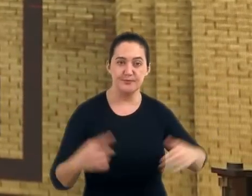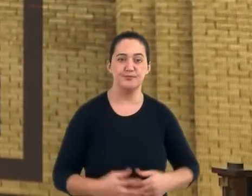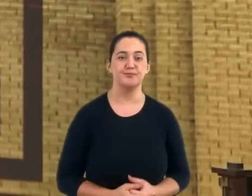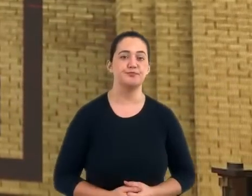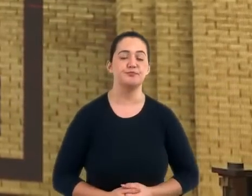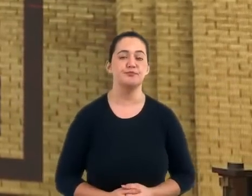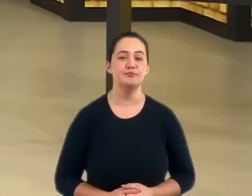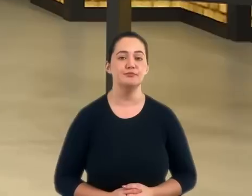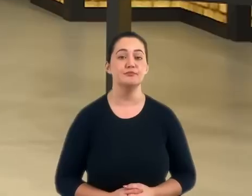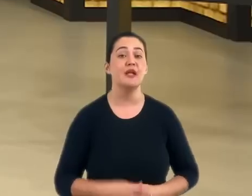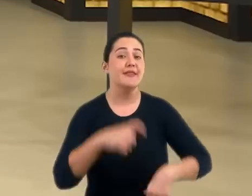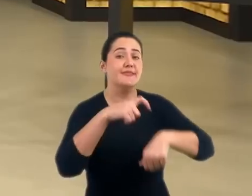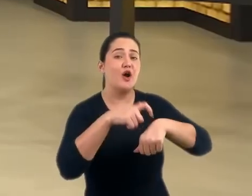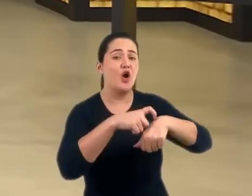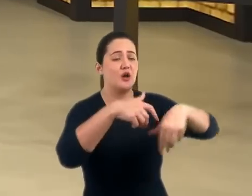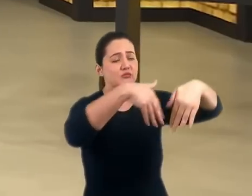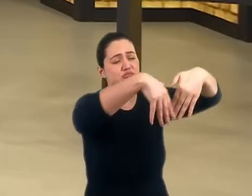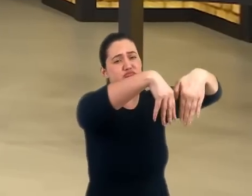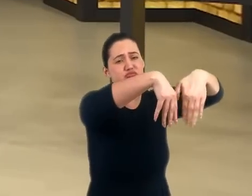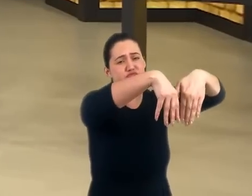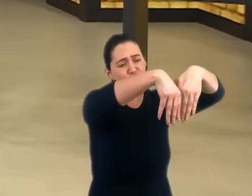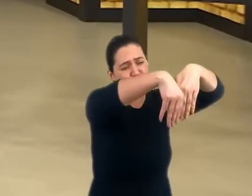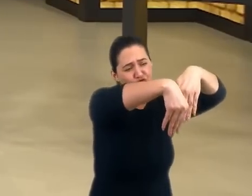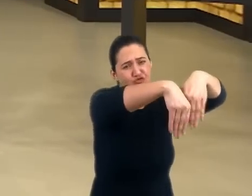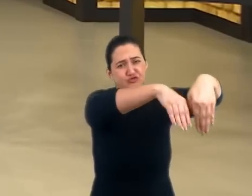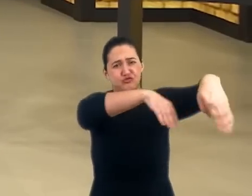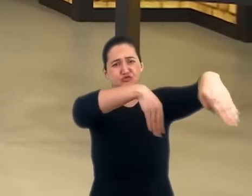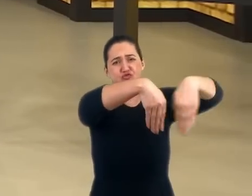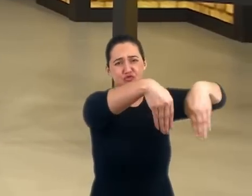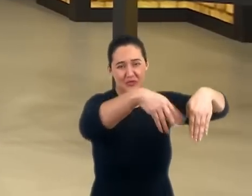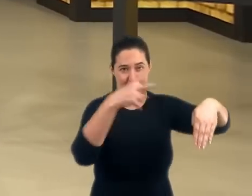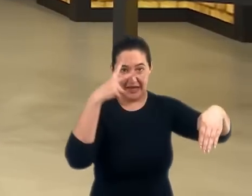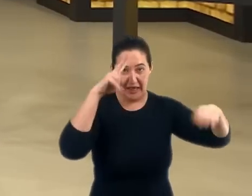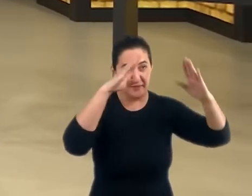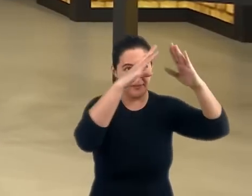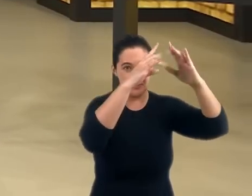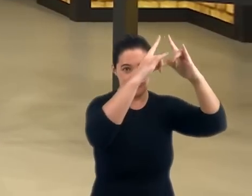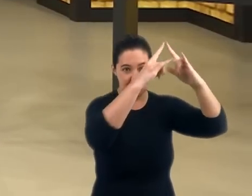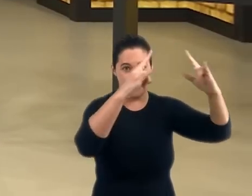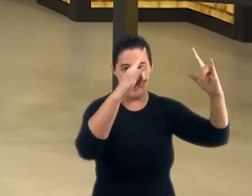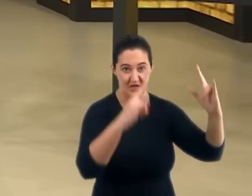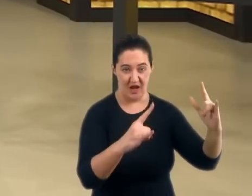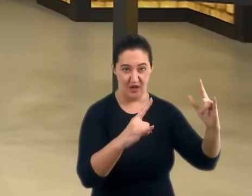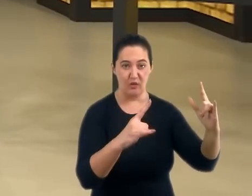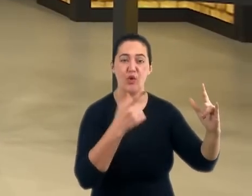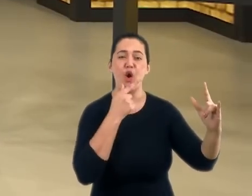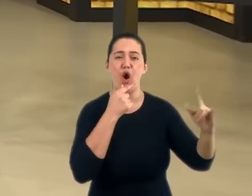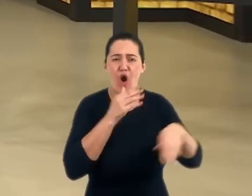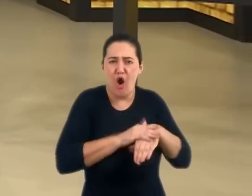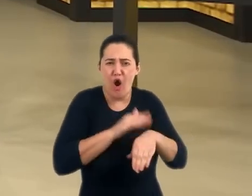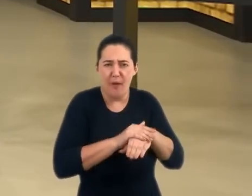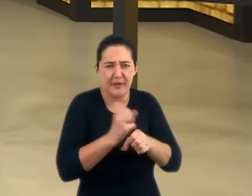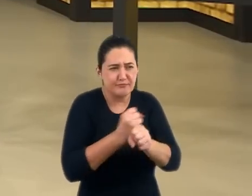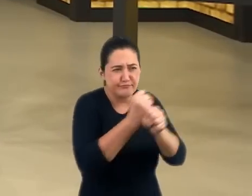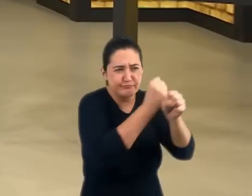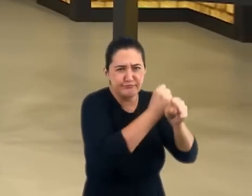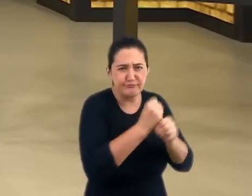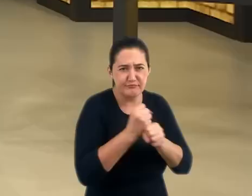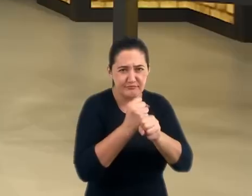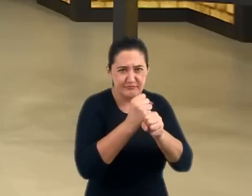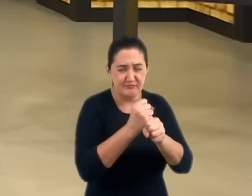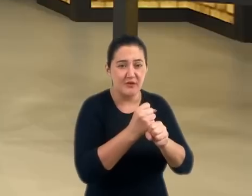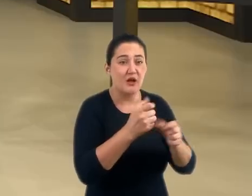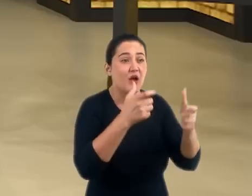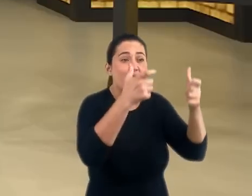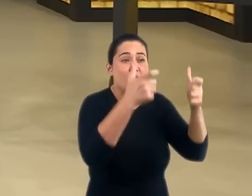templo. Ele significava que o lugar santíssimo do tabernáculo, feito pelo homem, não seria mais